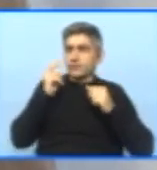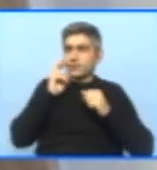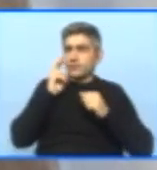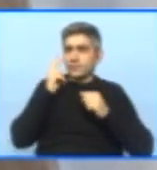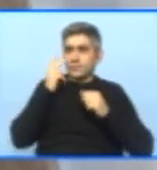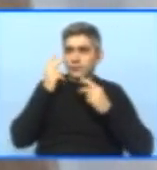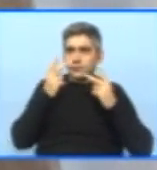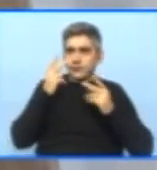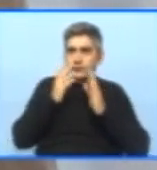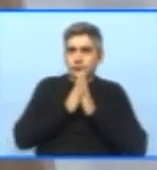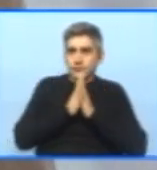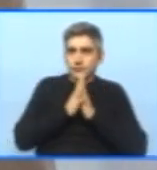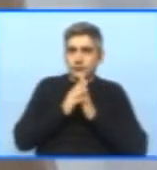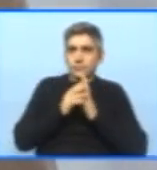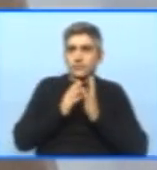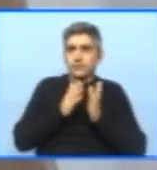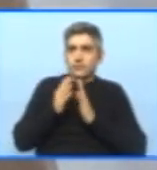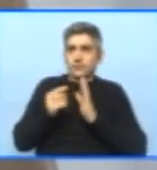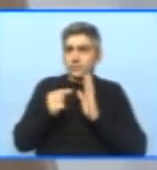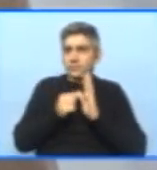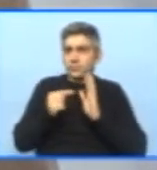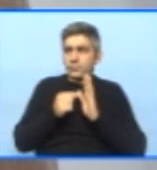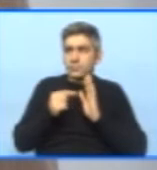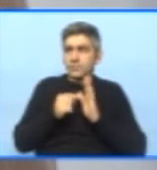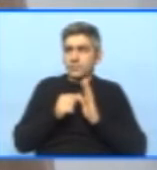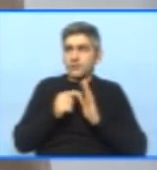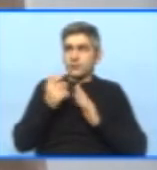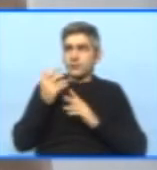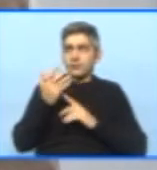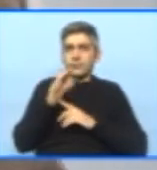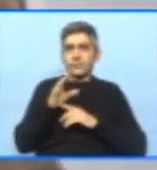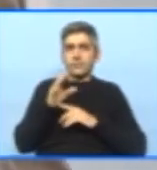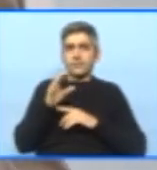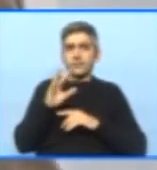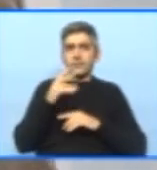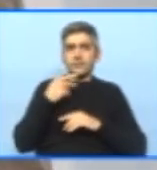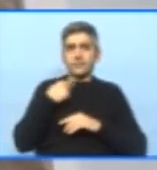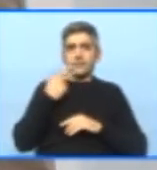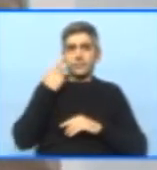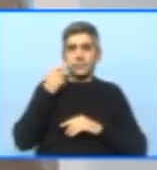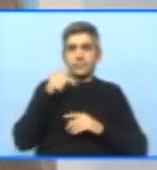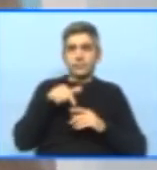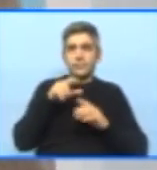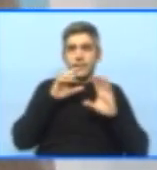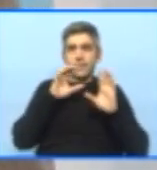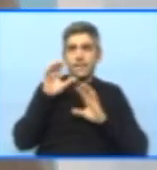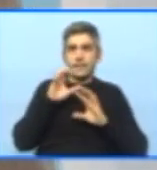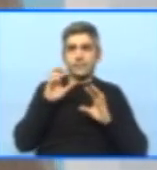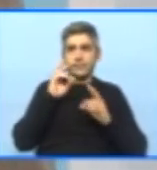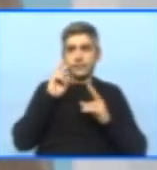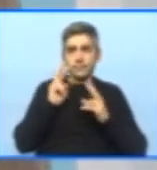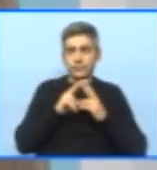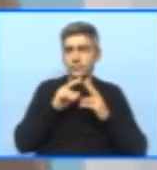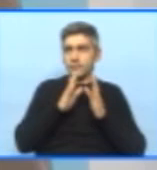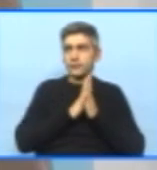Deus pela via negativa, por exemplo. Quando uma pessoa diz que eu vejo ou me centro nesta imagem para me encontrar com